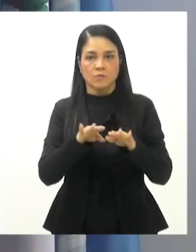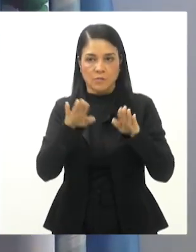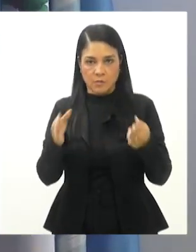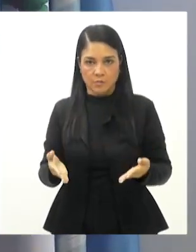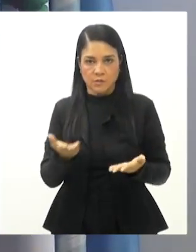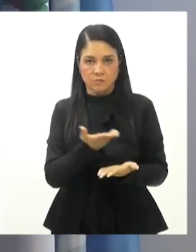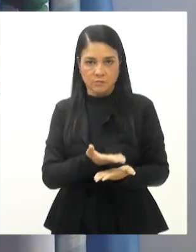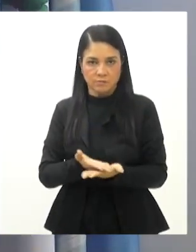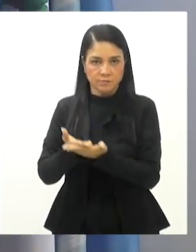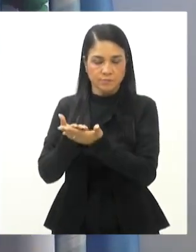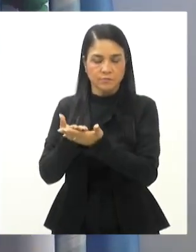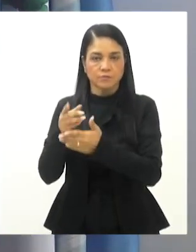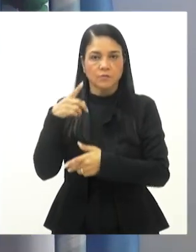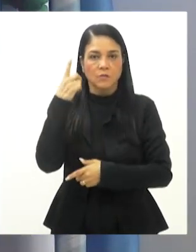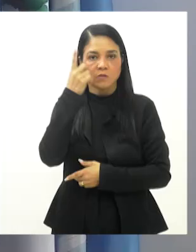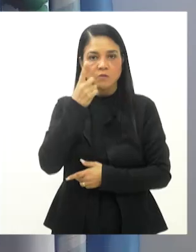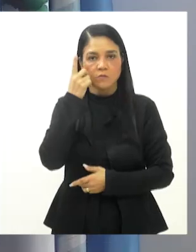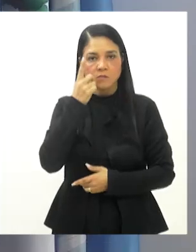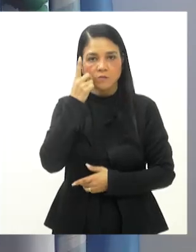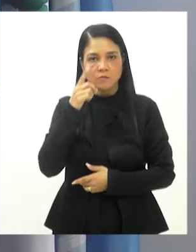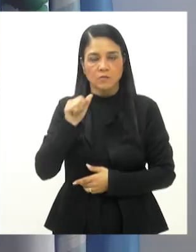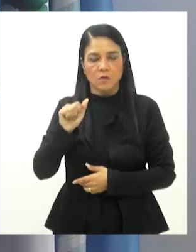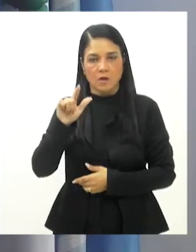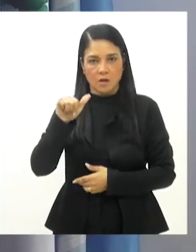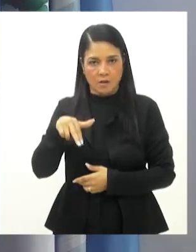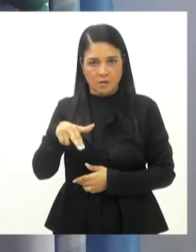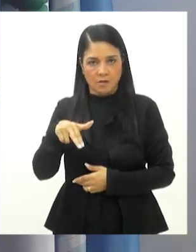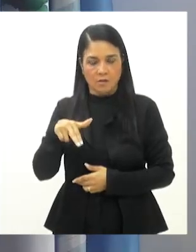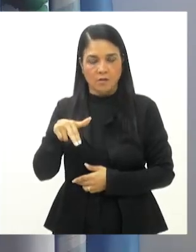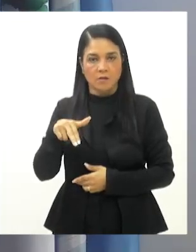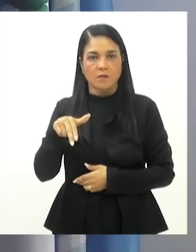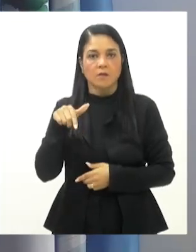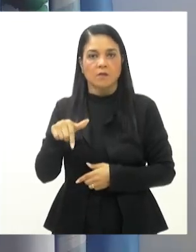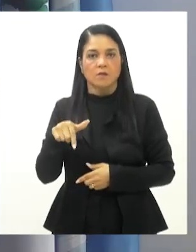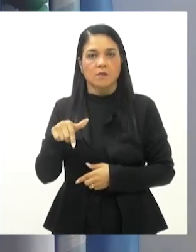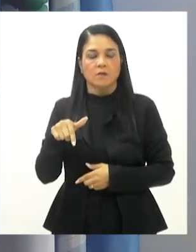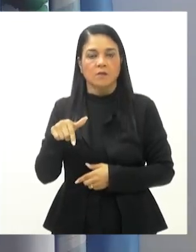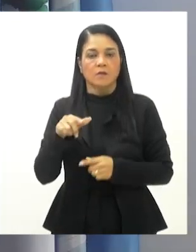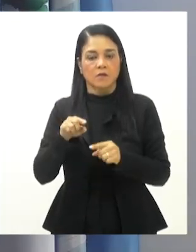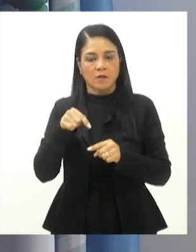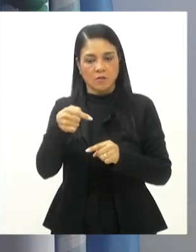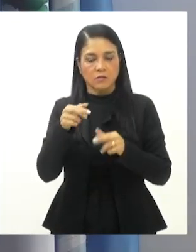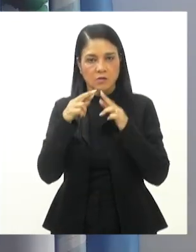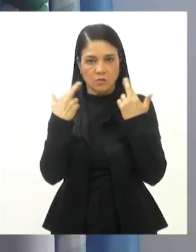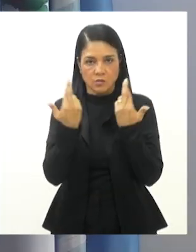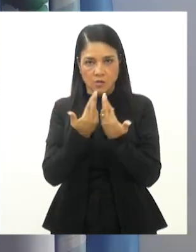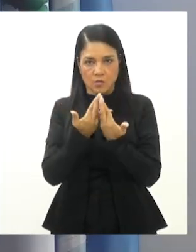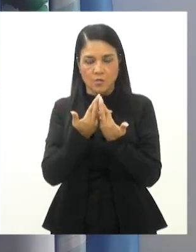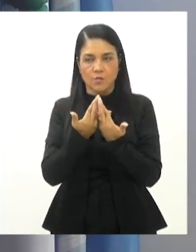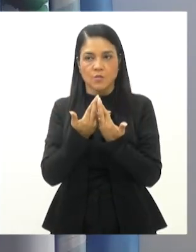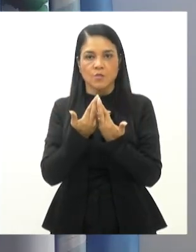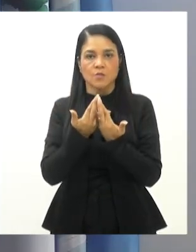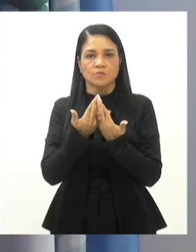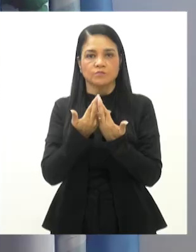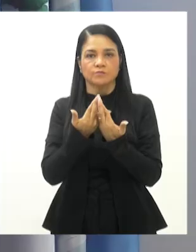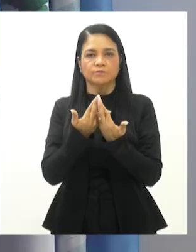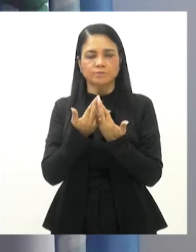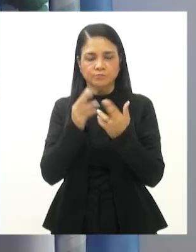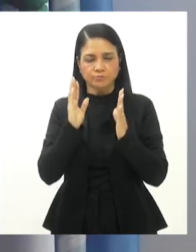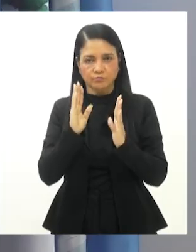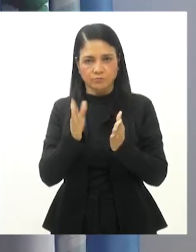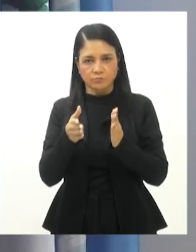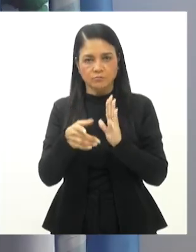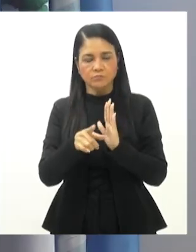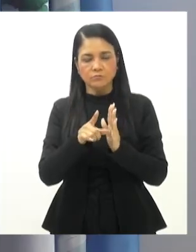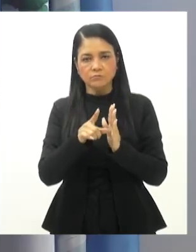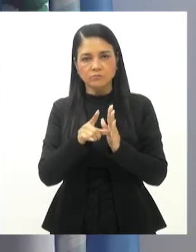deliberação, um encaminhamento do deputado Alan Lopes, no sentido da próxima reunião nós ampliarmos aqueles que já